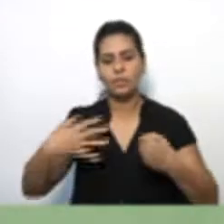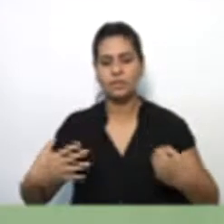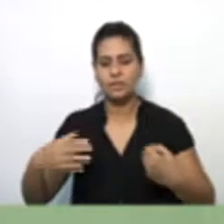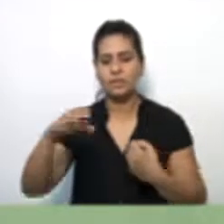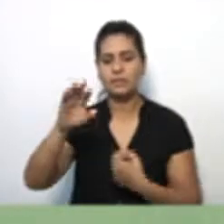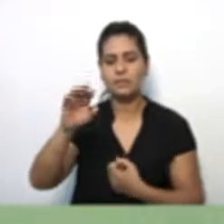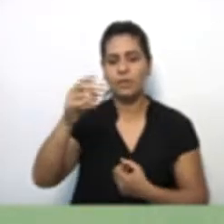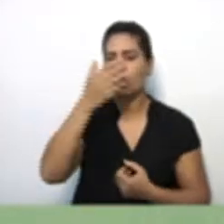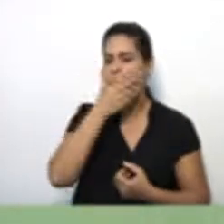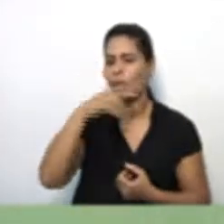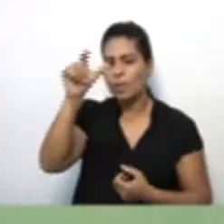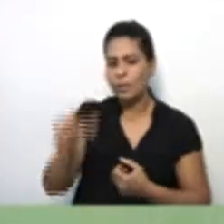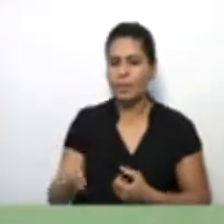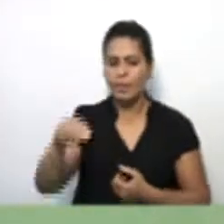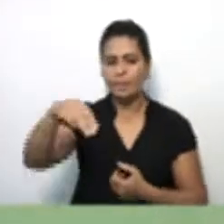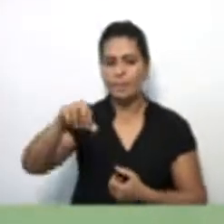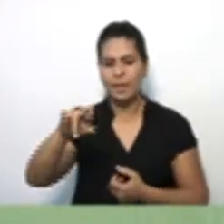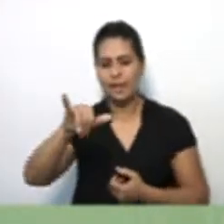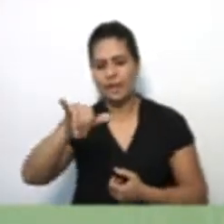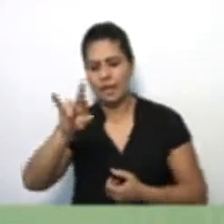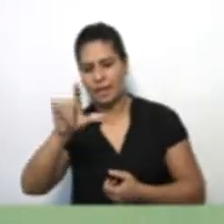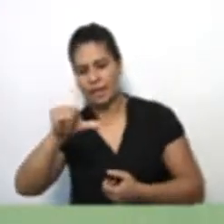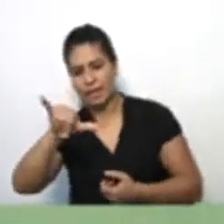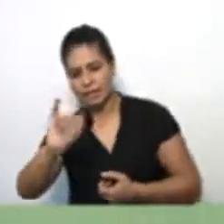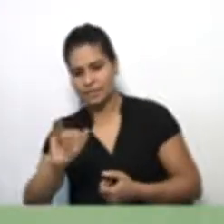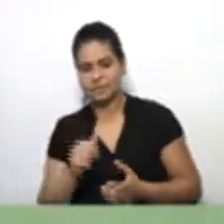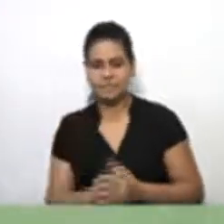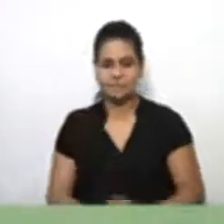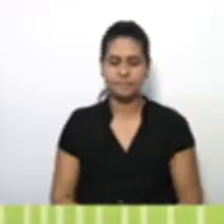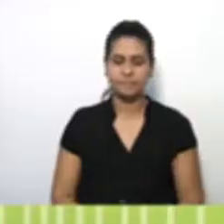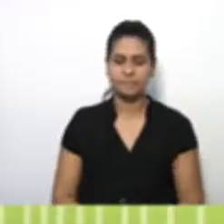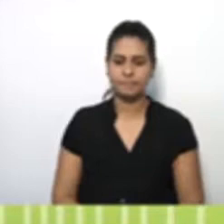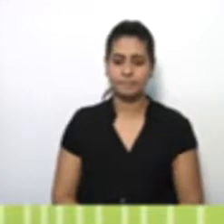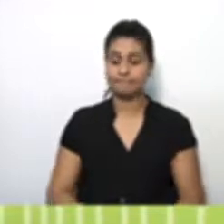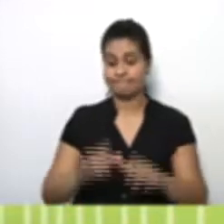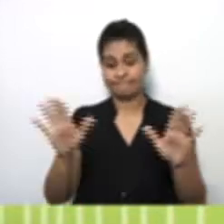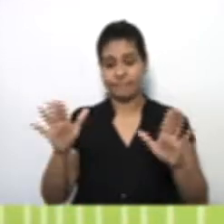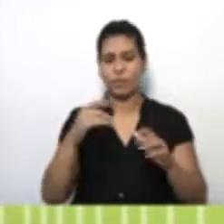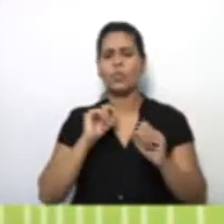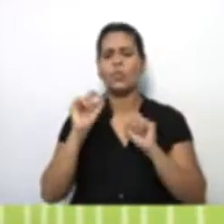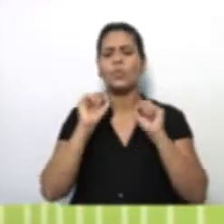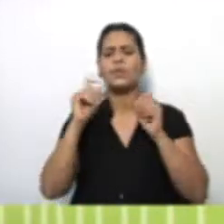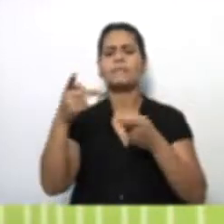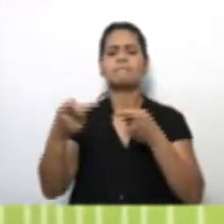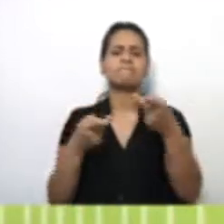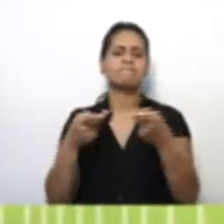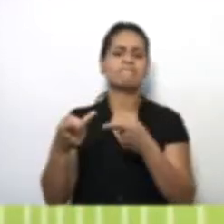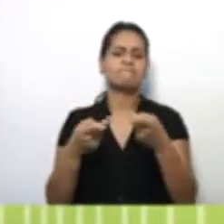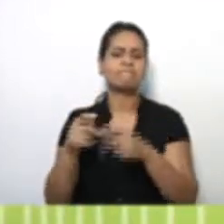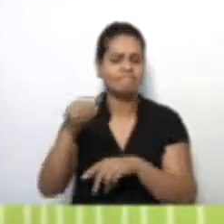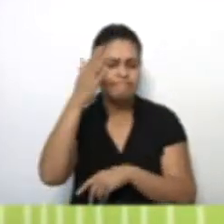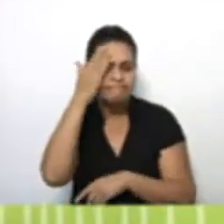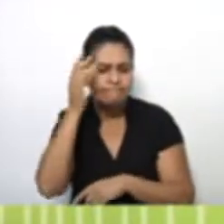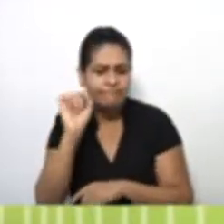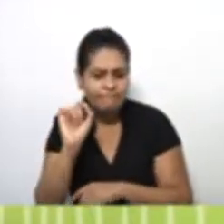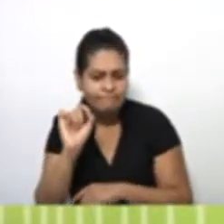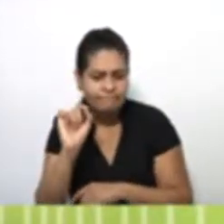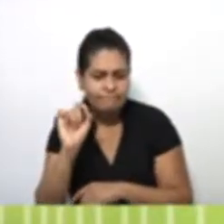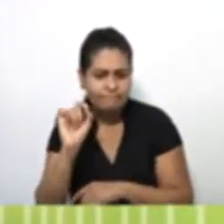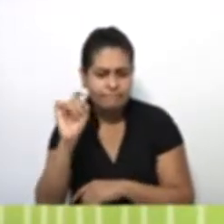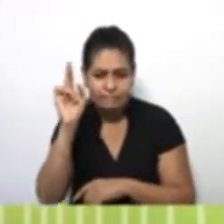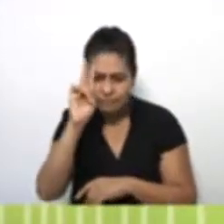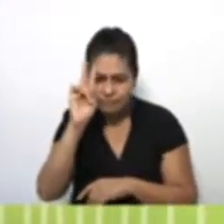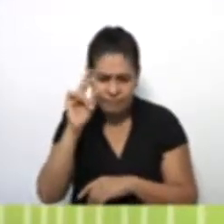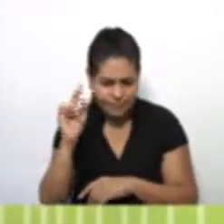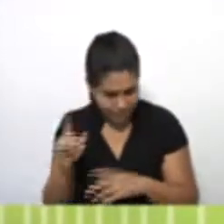Meirelles. Vamos, tem mais um aqui. Tem mais um aqui. É? Tem não. O que é planejamento, então, meu querido? Vamos puxar essa externa